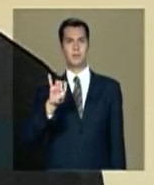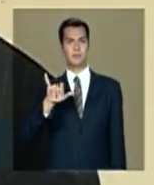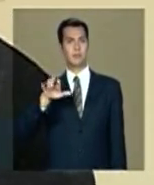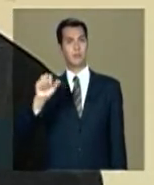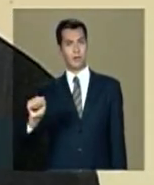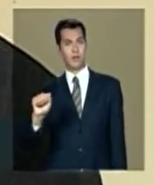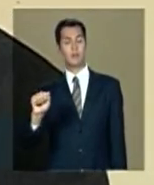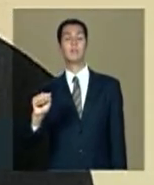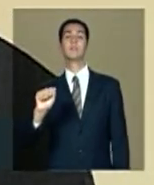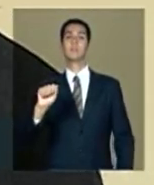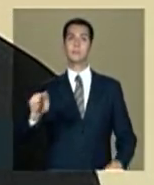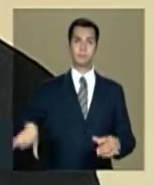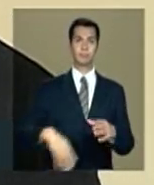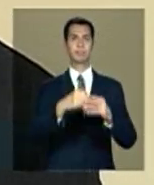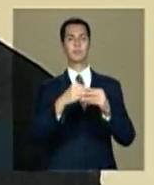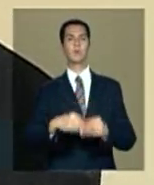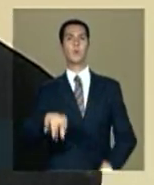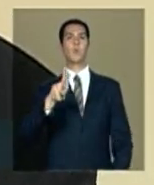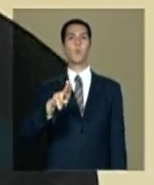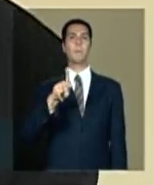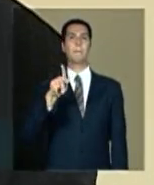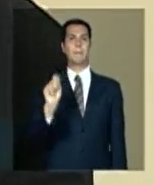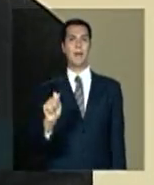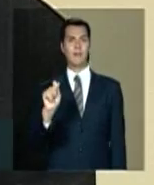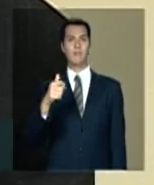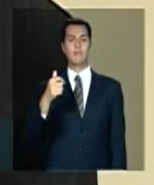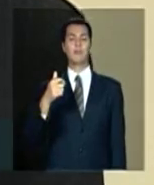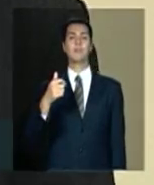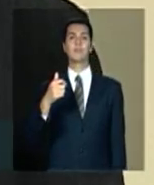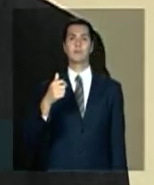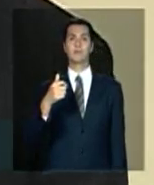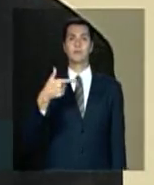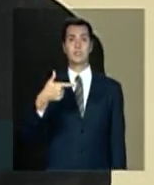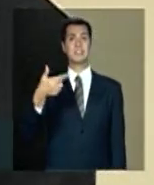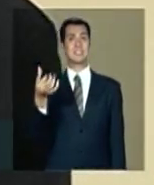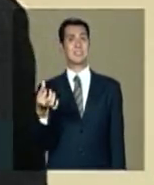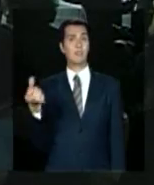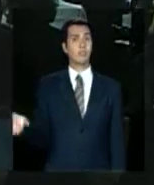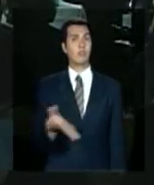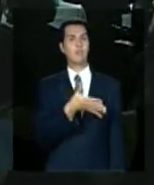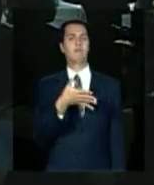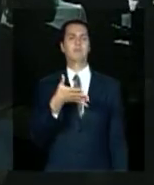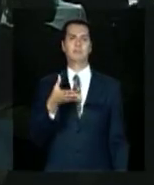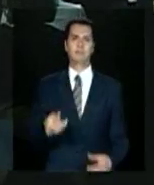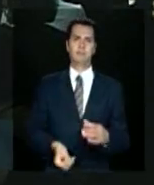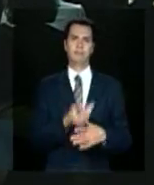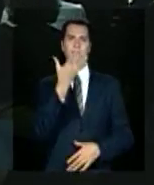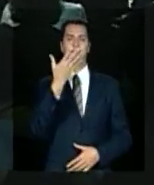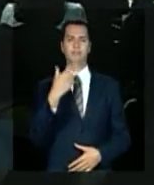26 novas upas 24 horas nós já temos aqui em funcionamento